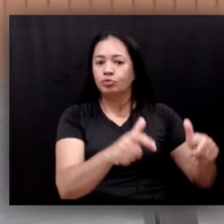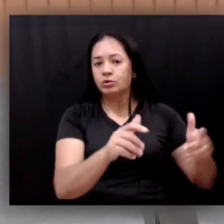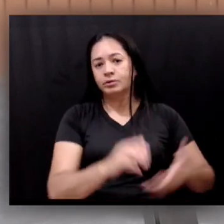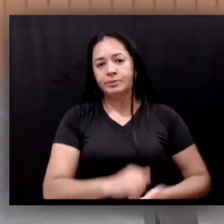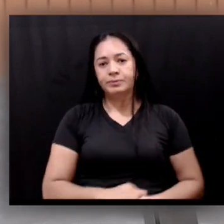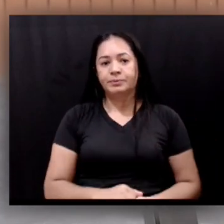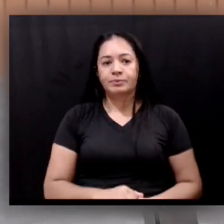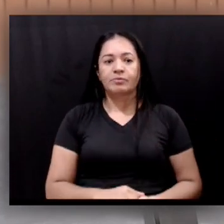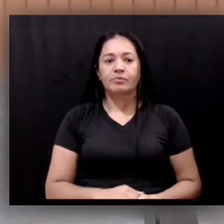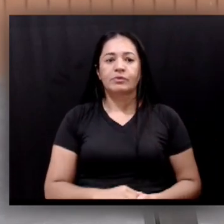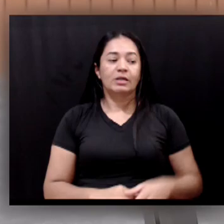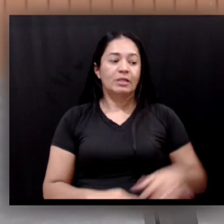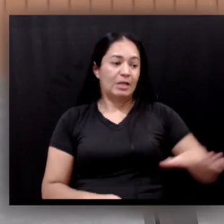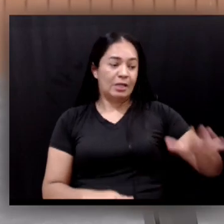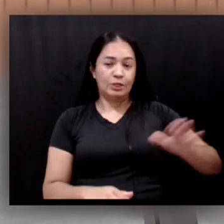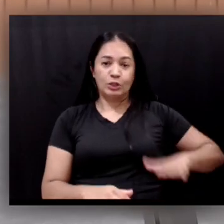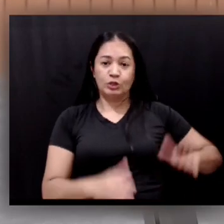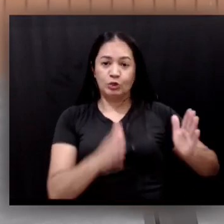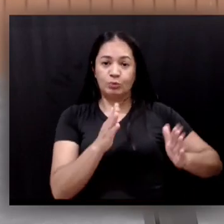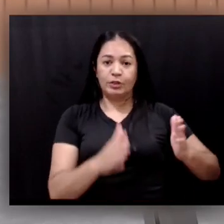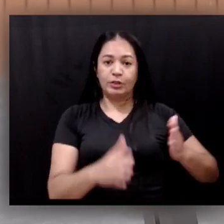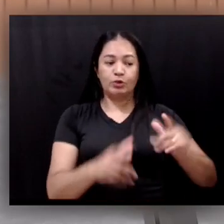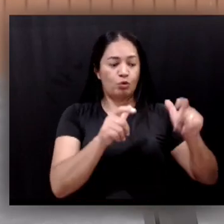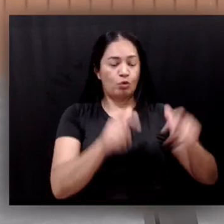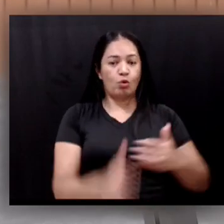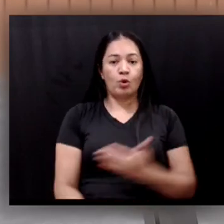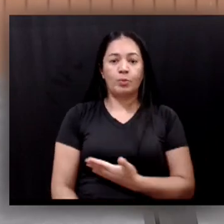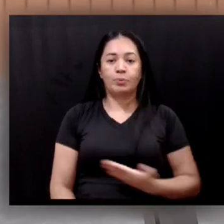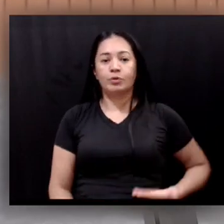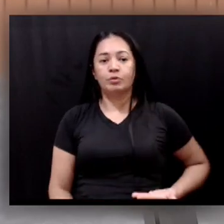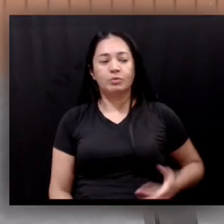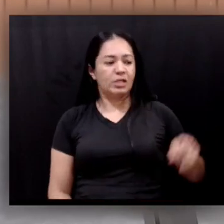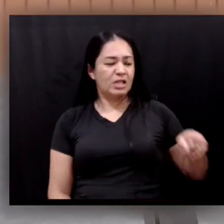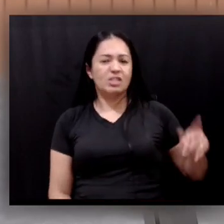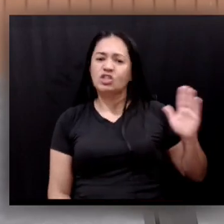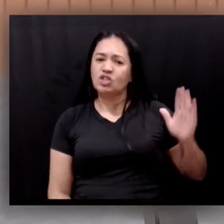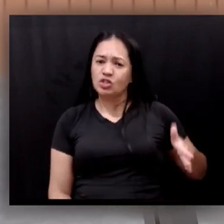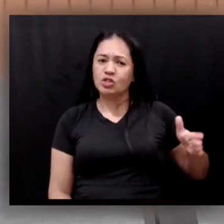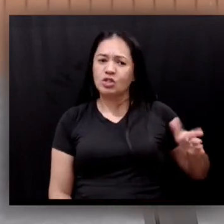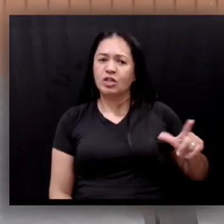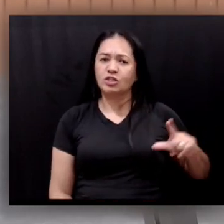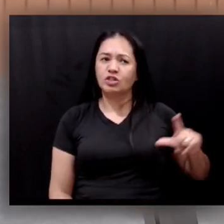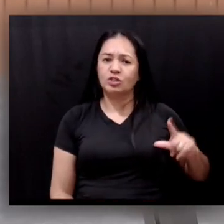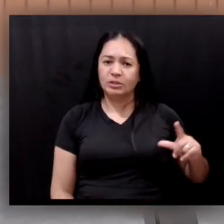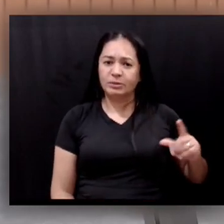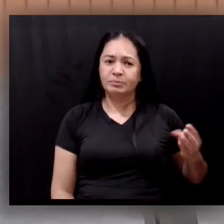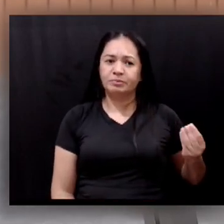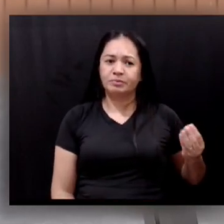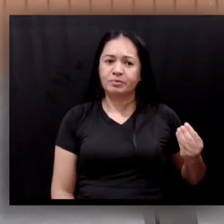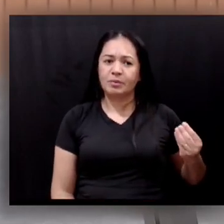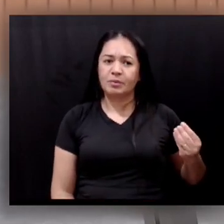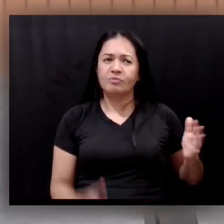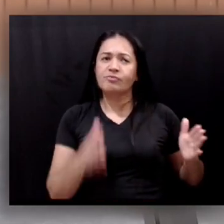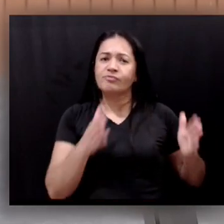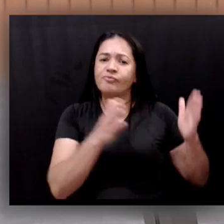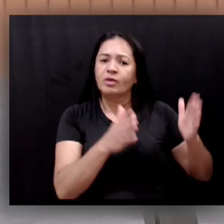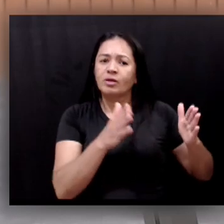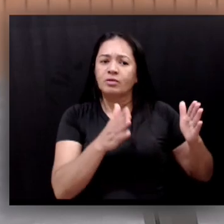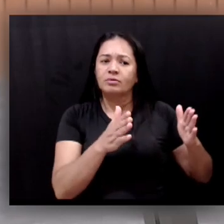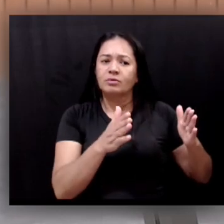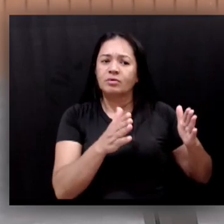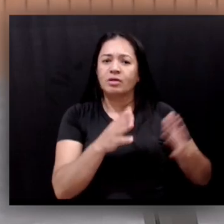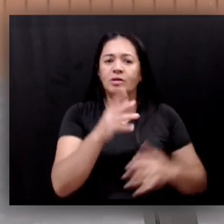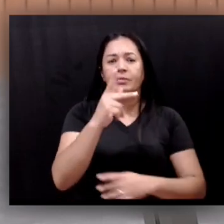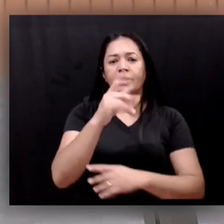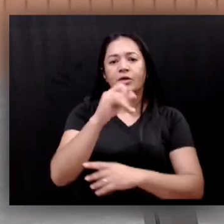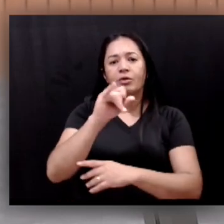época, espaço público. Esse terreno já havia sido doado na época para o bispado, não era nem para a